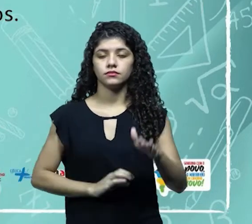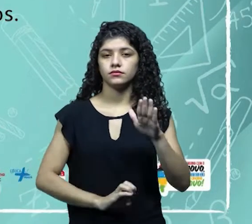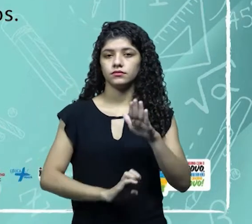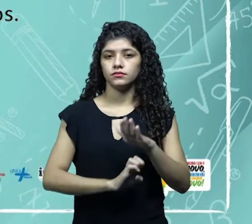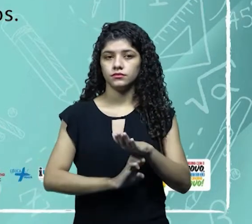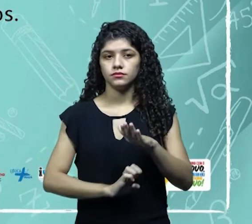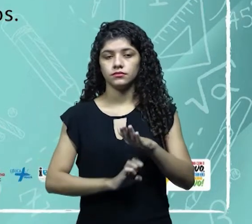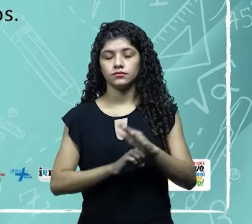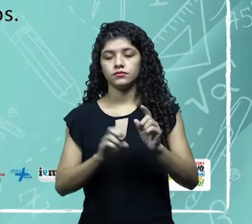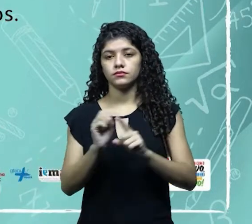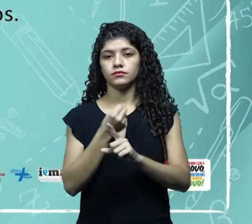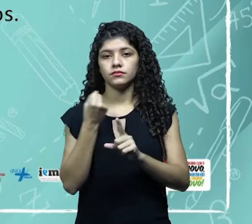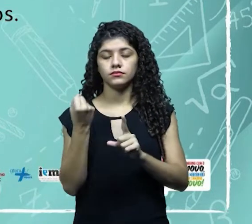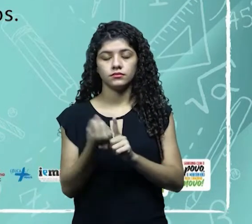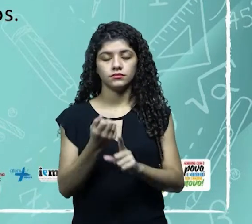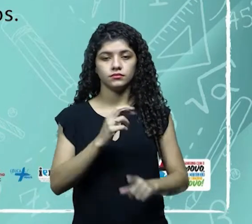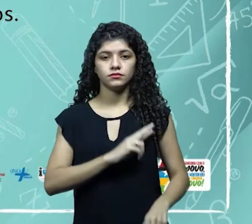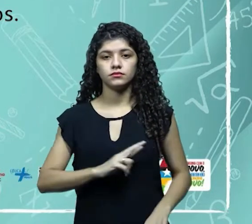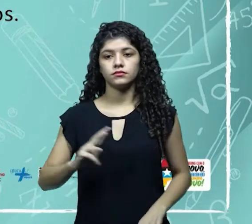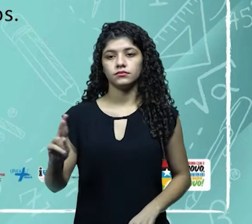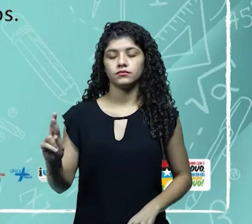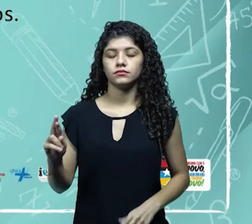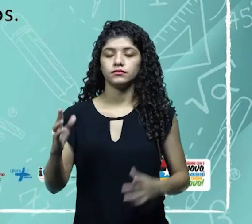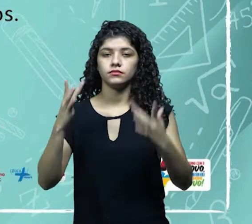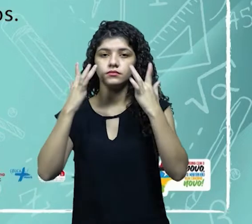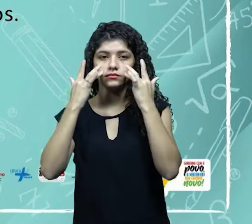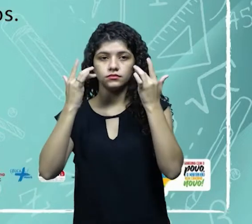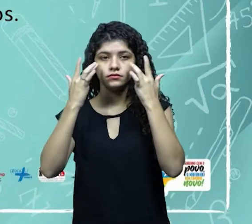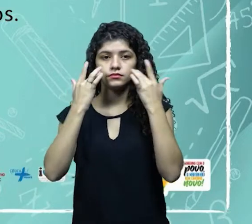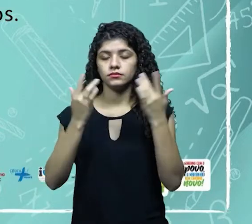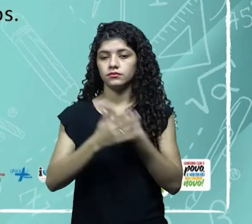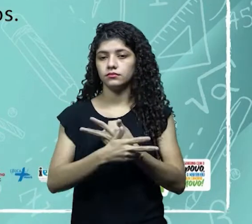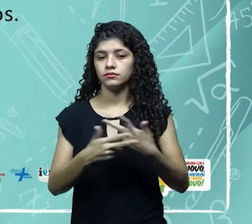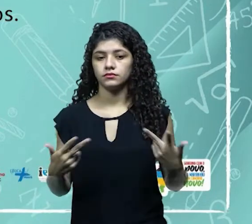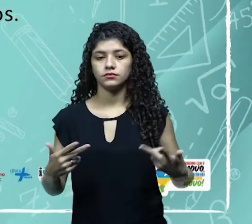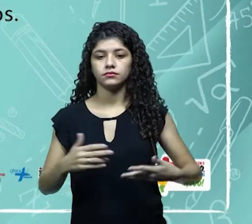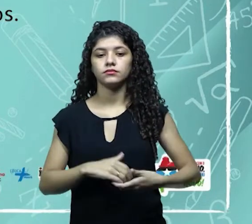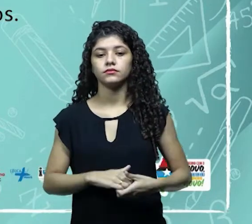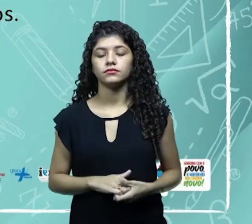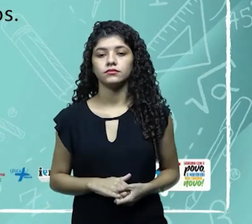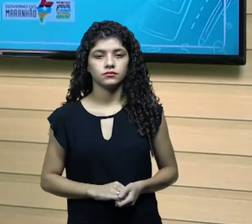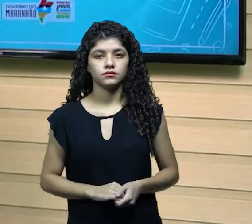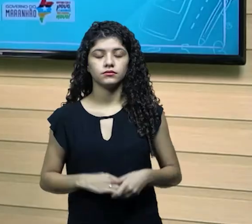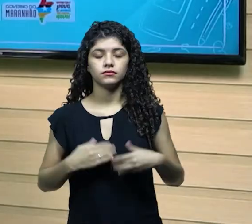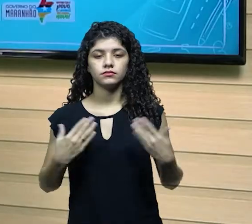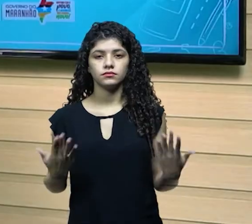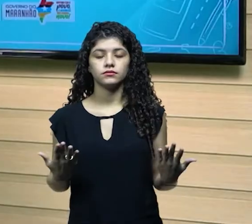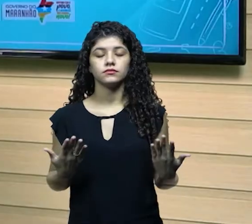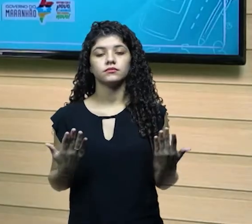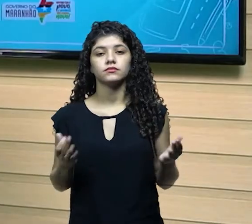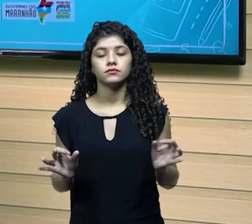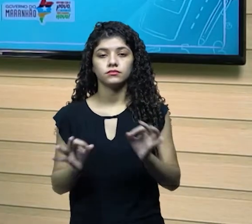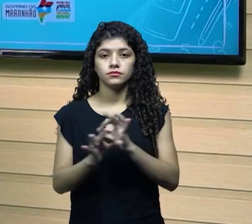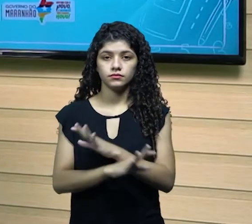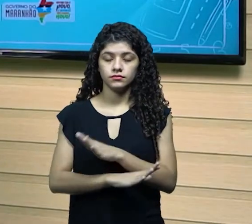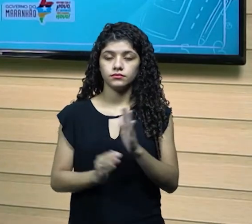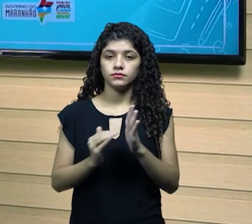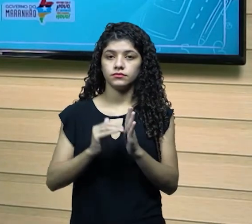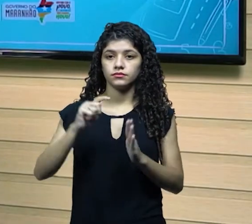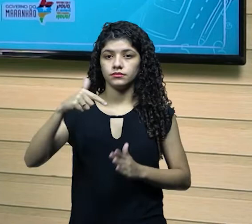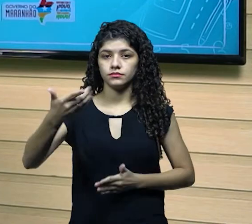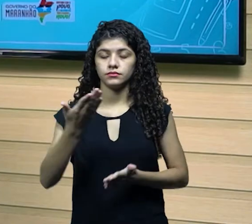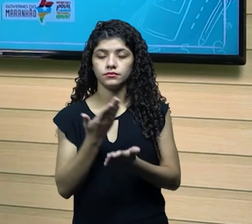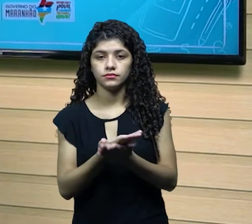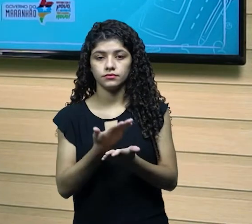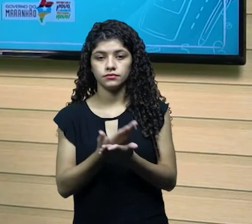como o evento Empresarial social religioso artístico e Esportivo então ficamos por